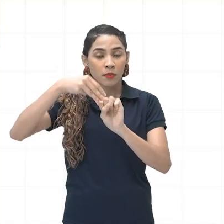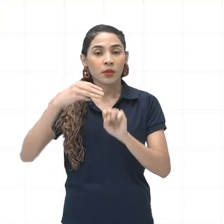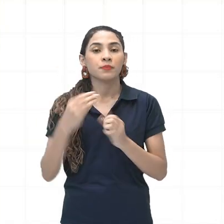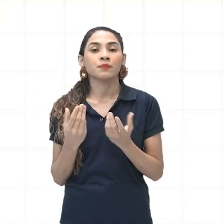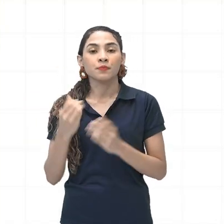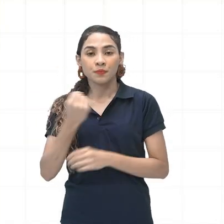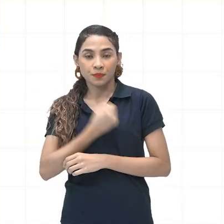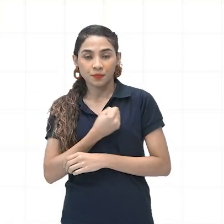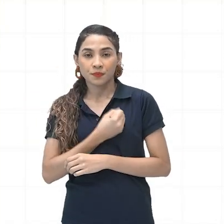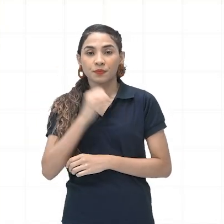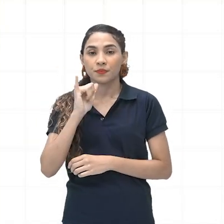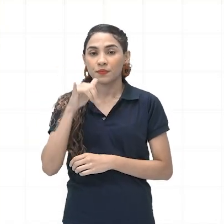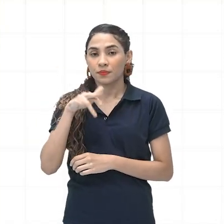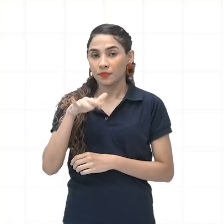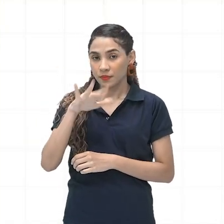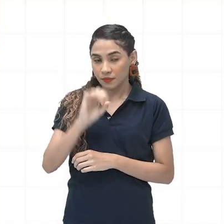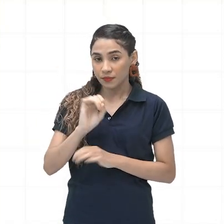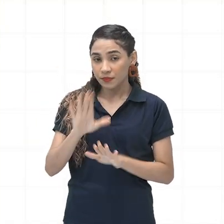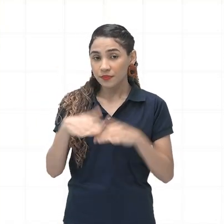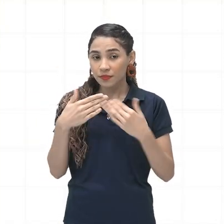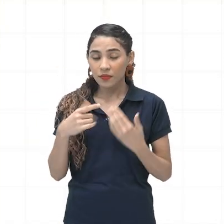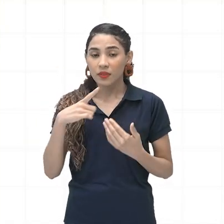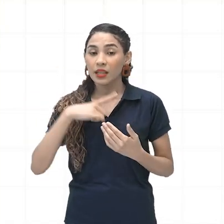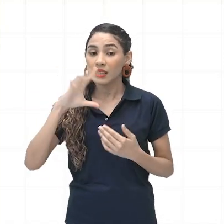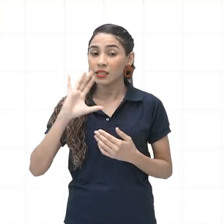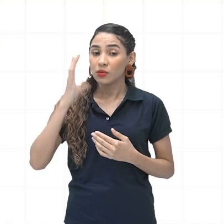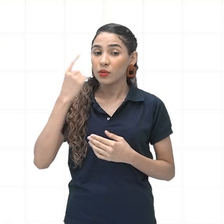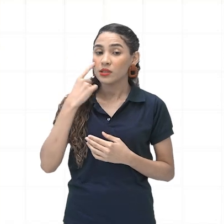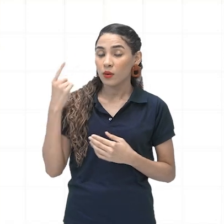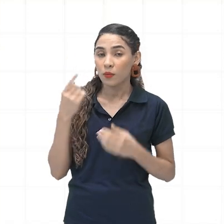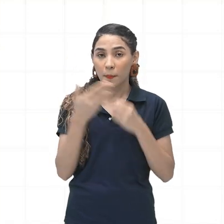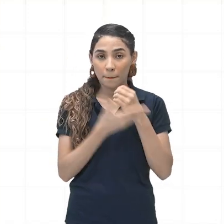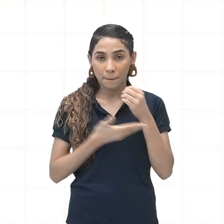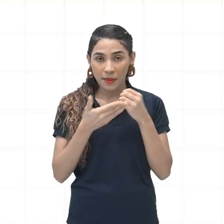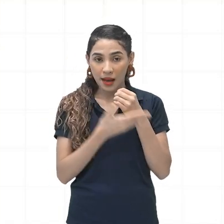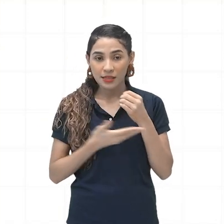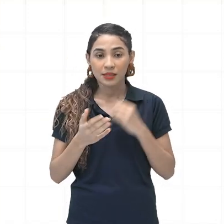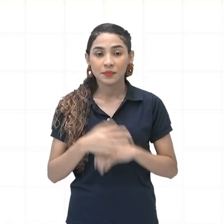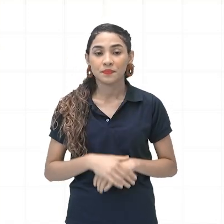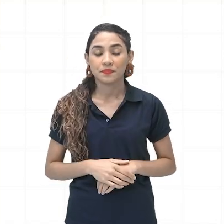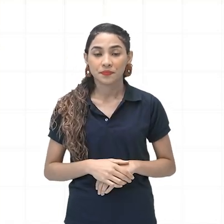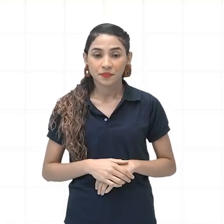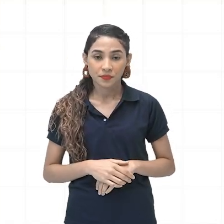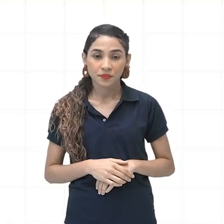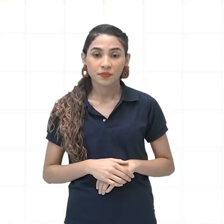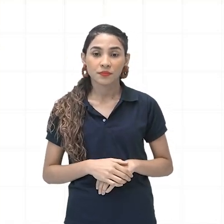número inteiro. Então, quando nós temos essa situação, uma base